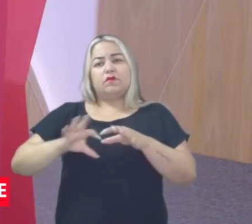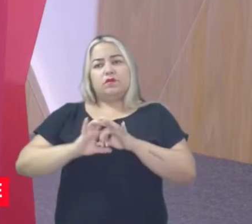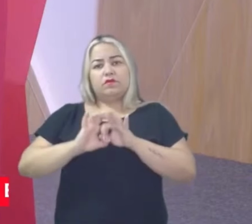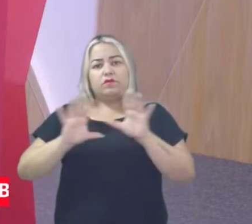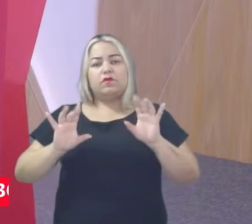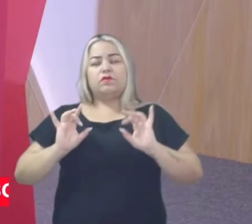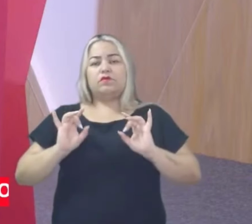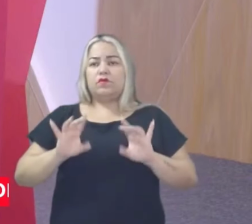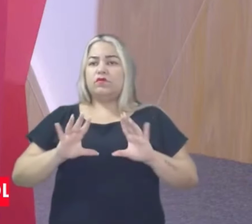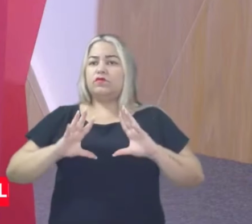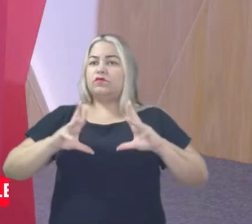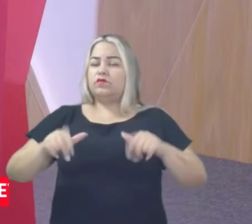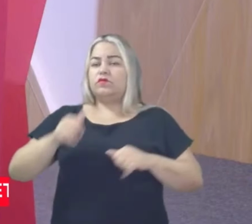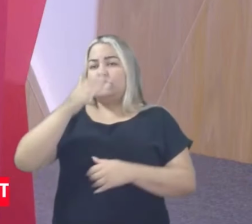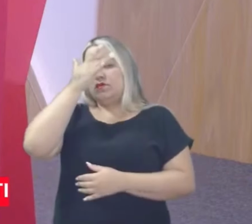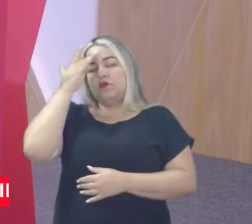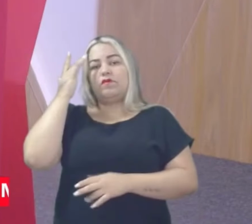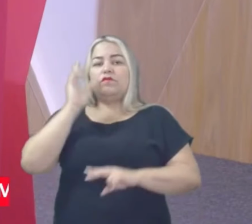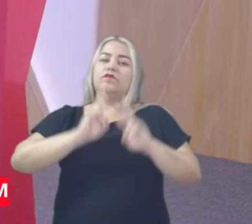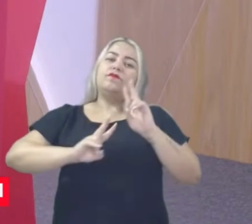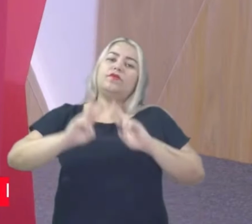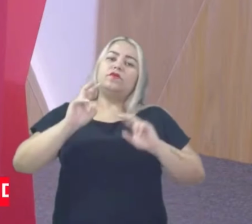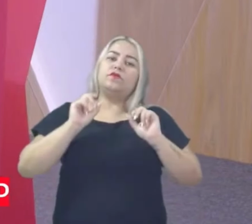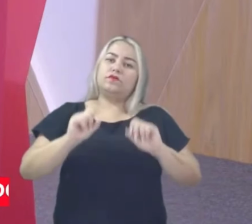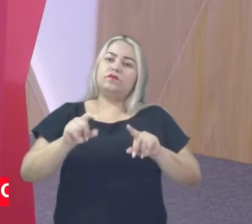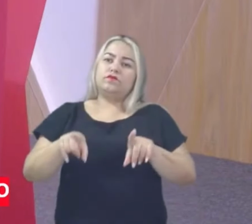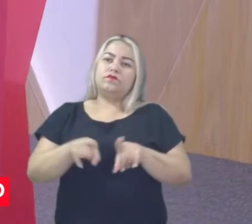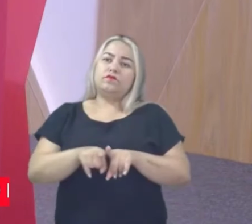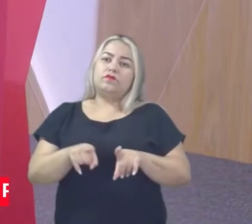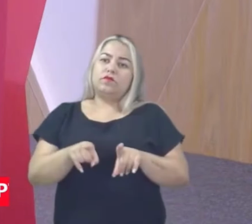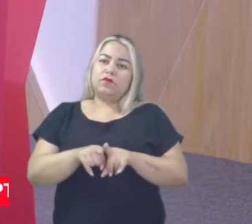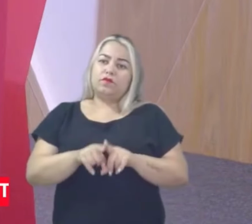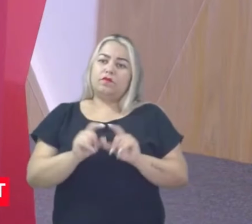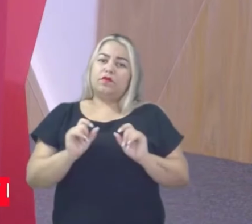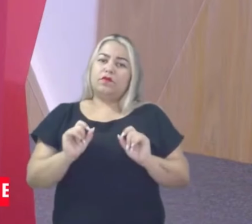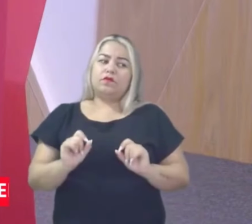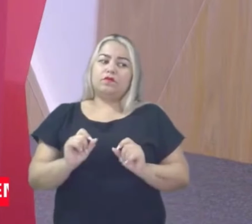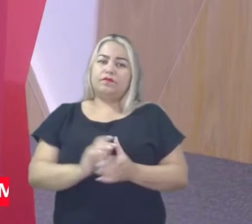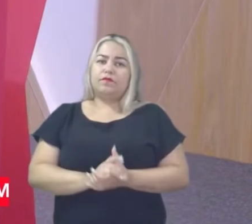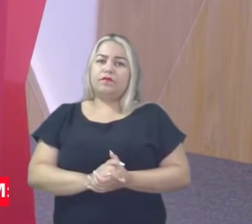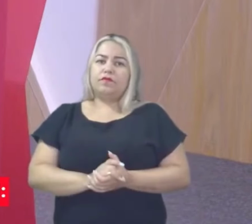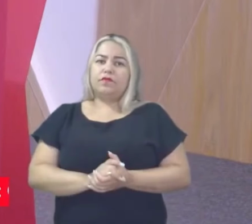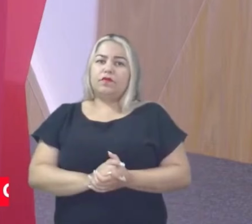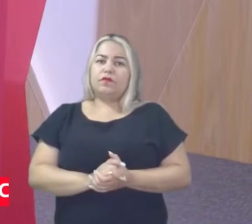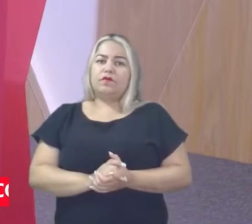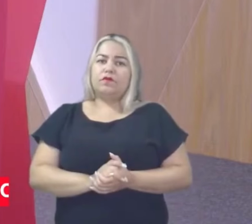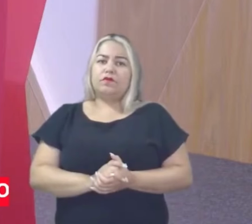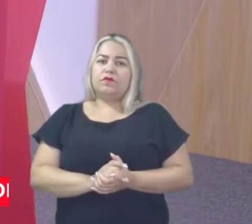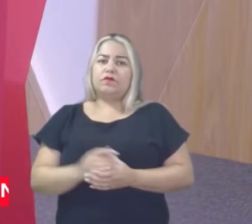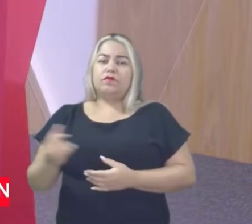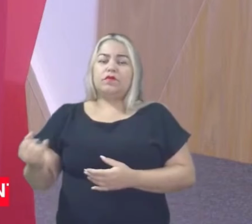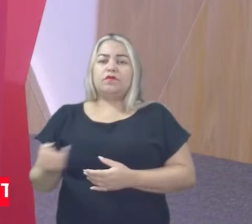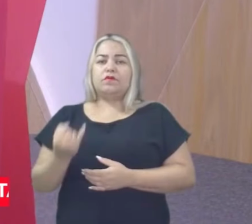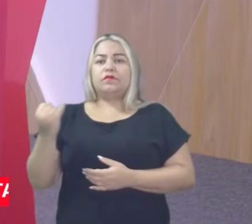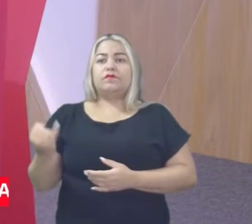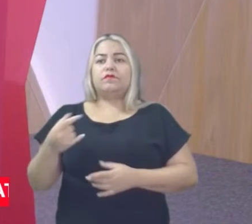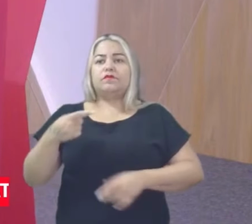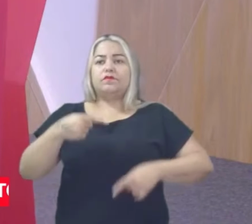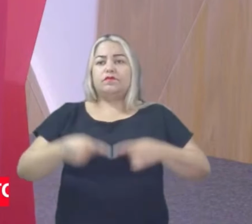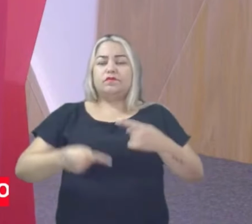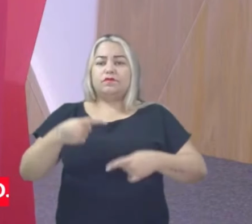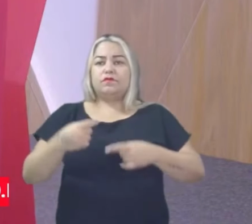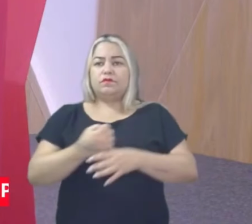só de todas as pessoas que estão nos assistindo, como também desse canal fundamental e importante aqui de debate